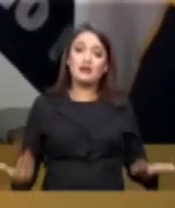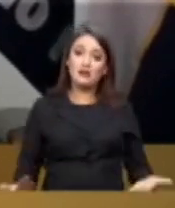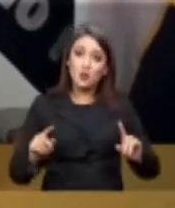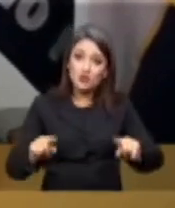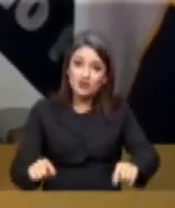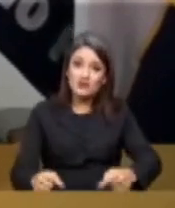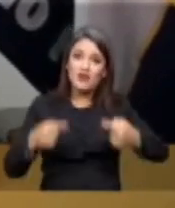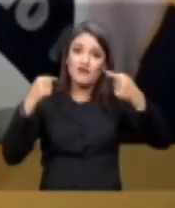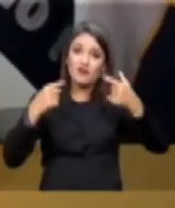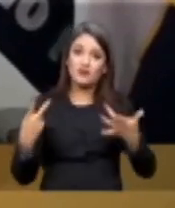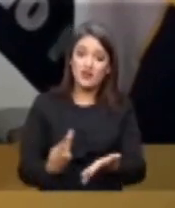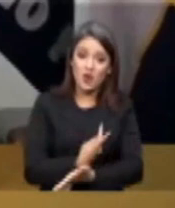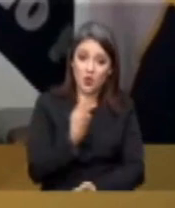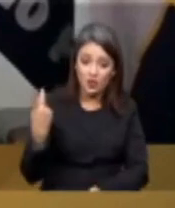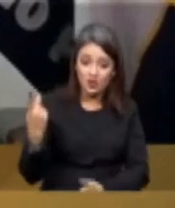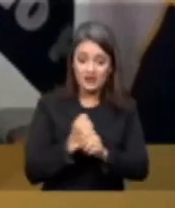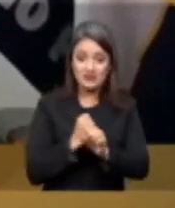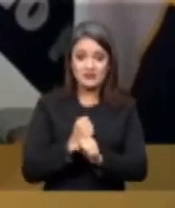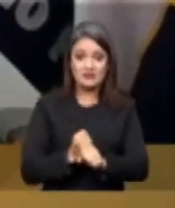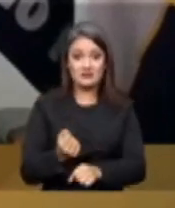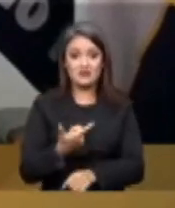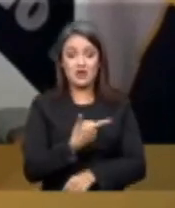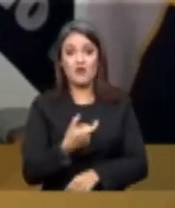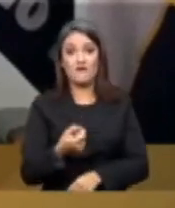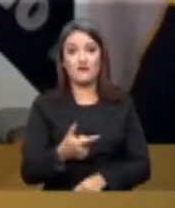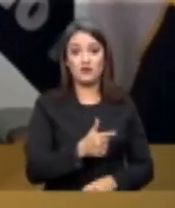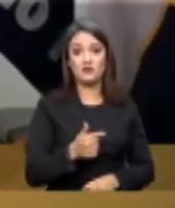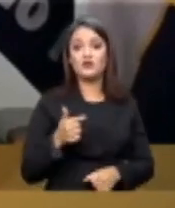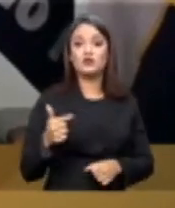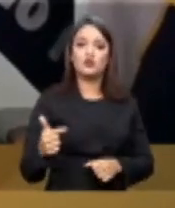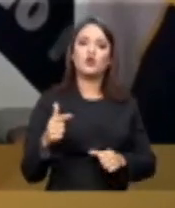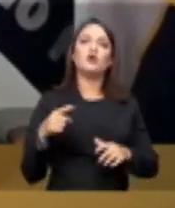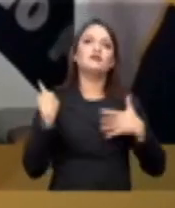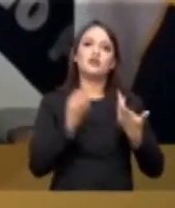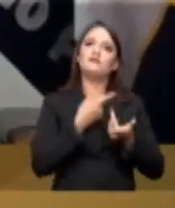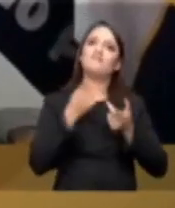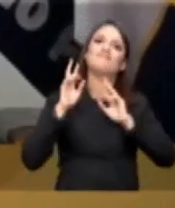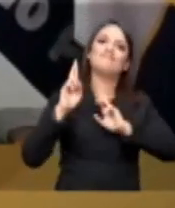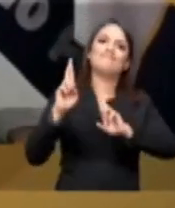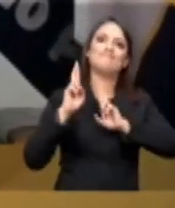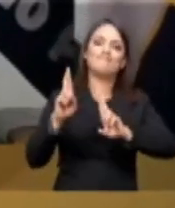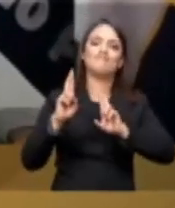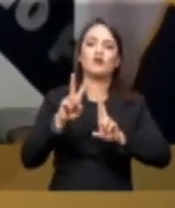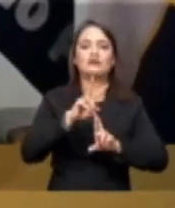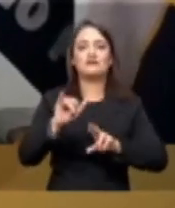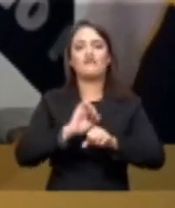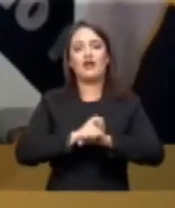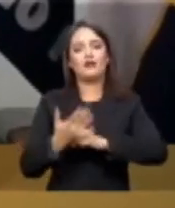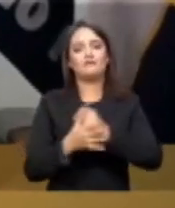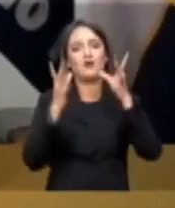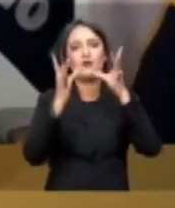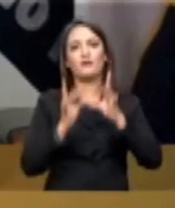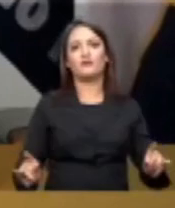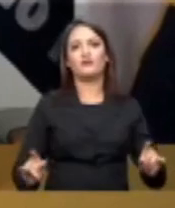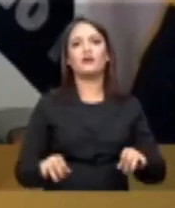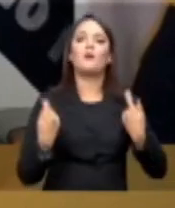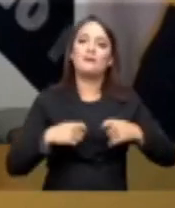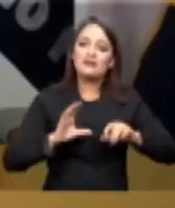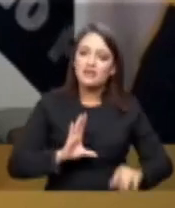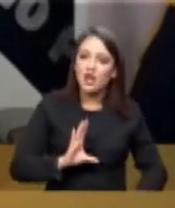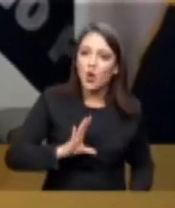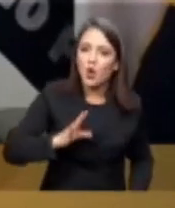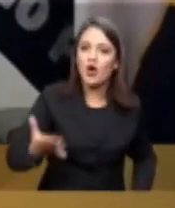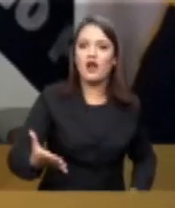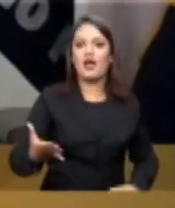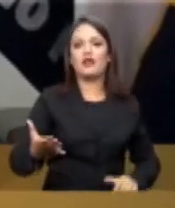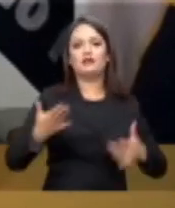e delicados neste ano em que esperamos superar a pandemia da Covid. É preciso coragem com sobriedade para mitigar